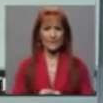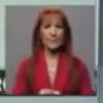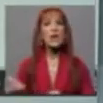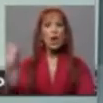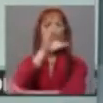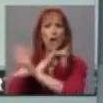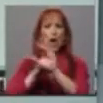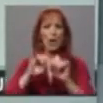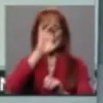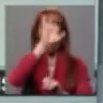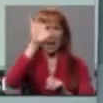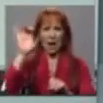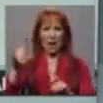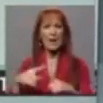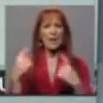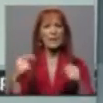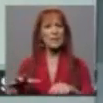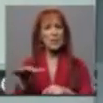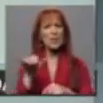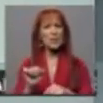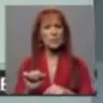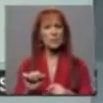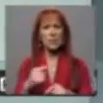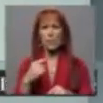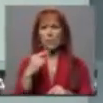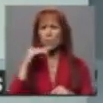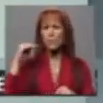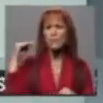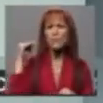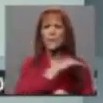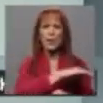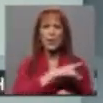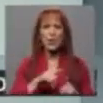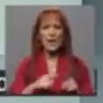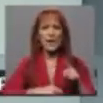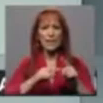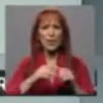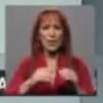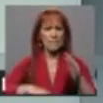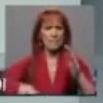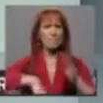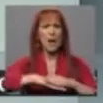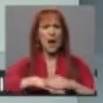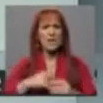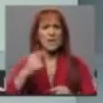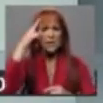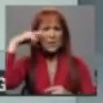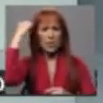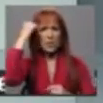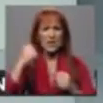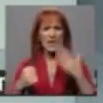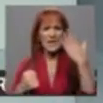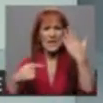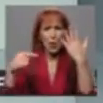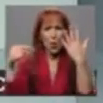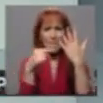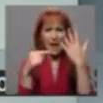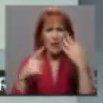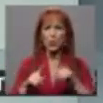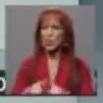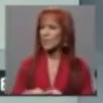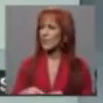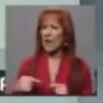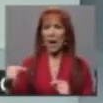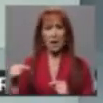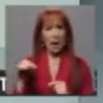aos outros países da Europa, temos uma situação de bastante frio, com temperaturas máximas em Berlim de 5 graus abaixo de zero, a